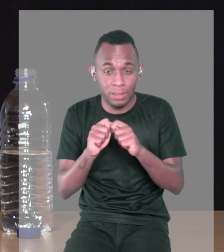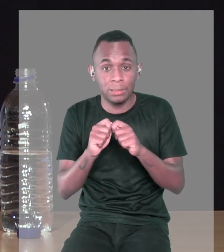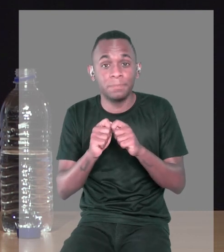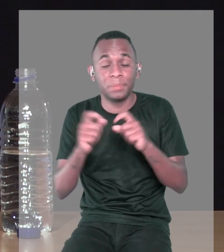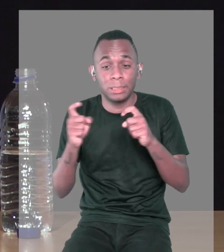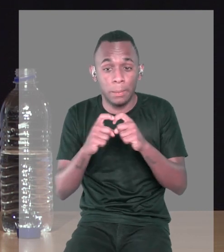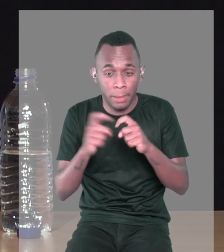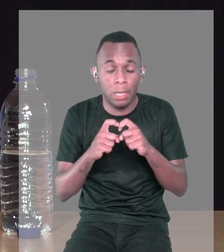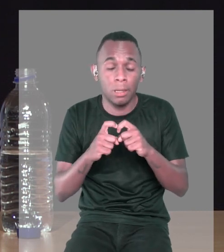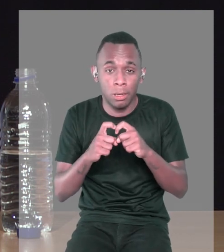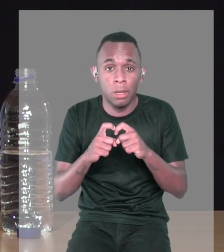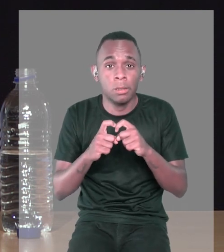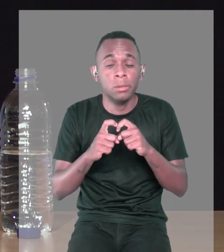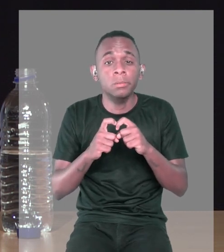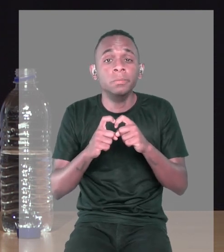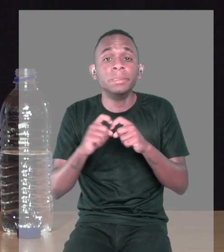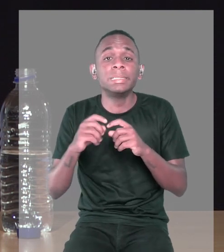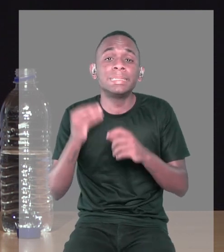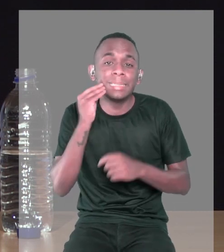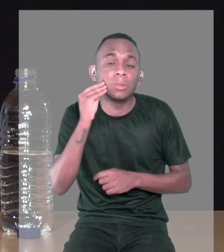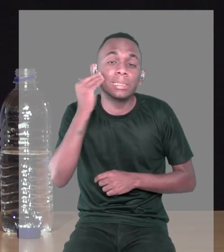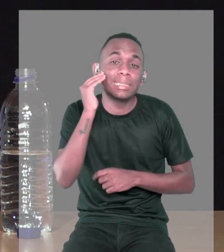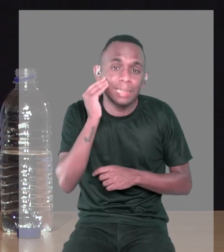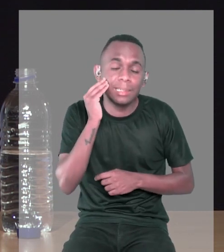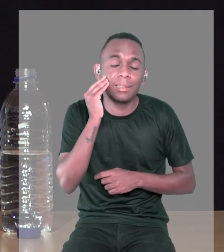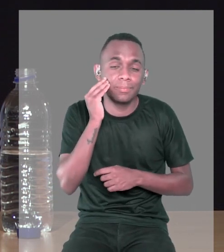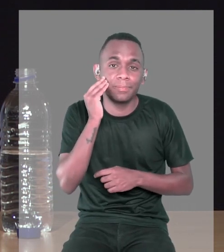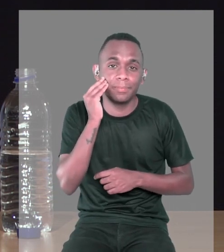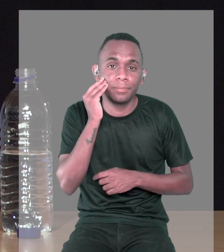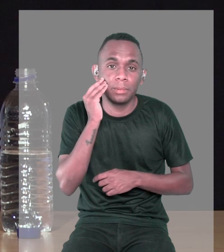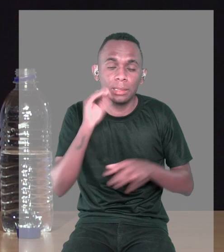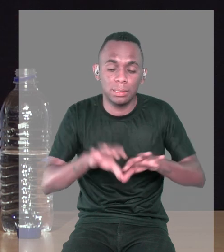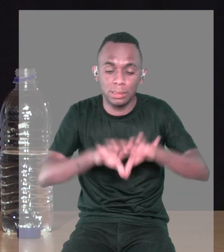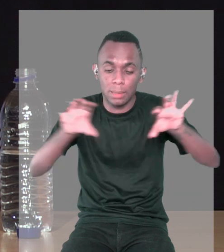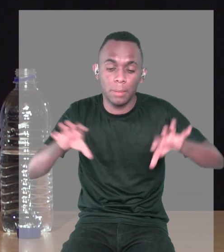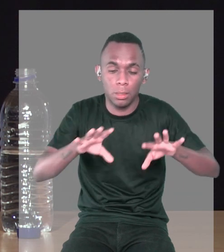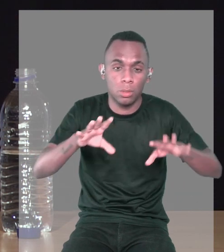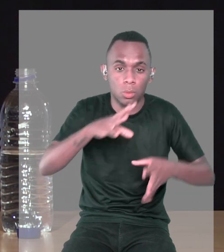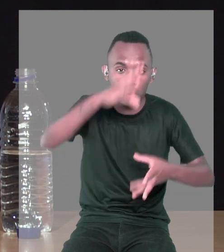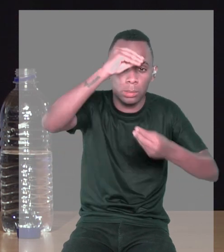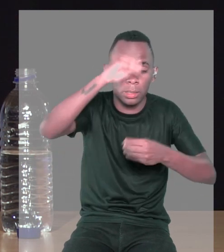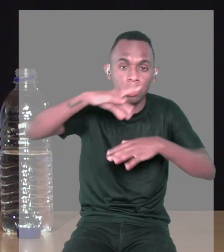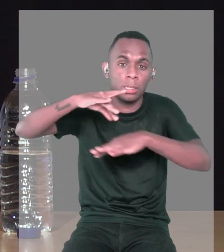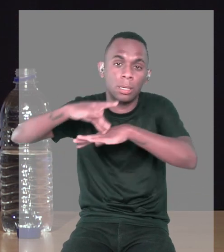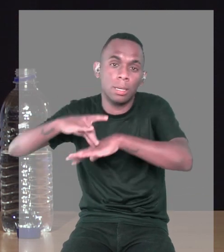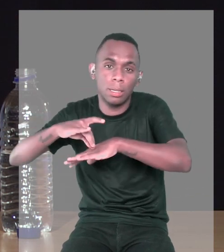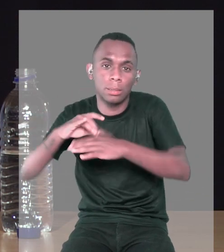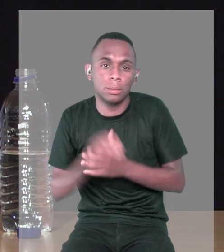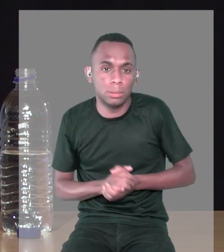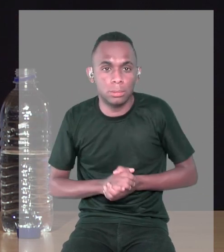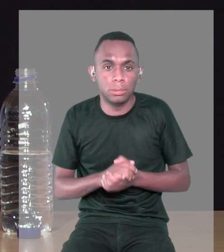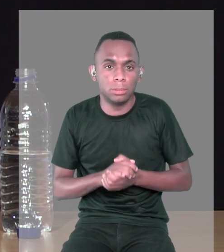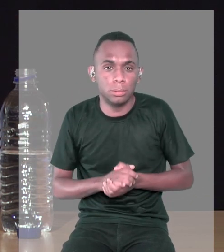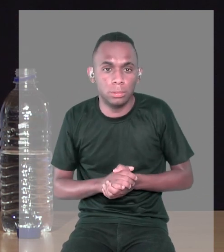porque ela, esta medicina, submeteu-se à compreensão técnica que separa espírito e